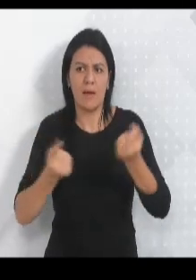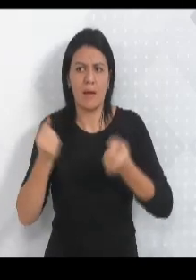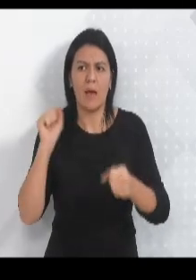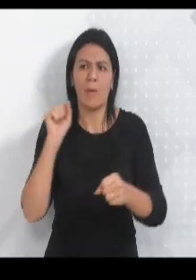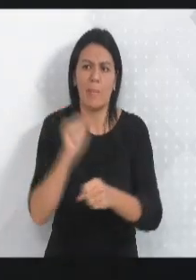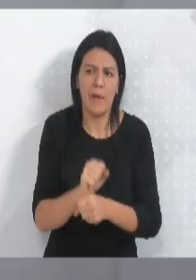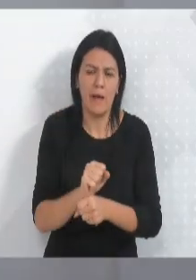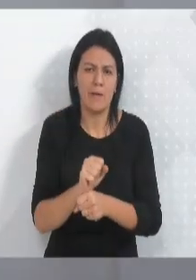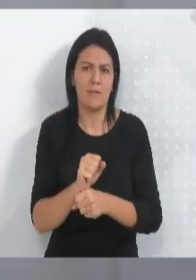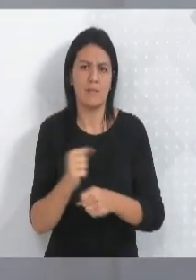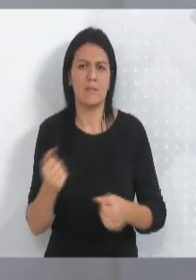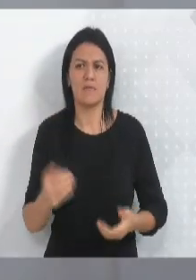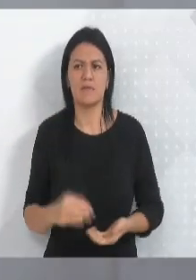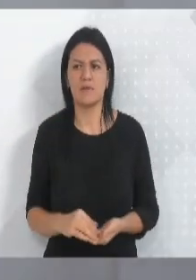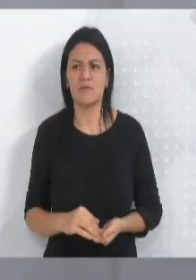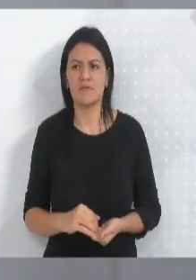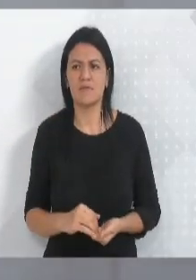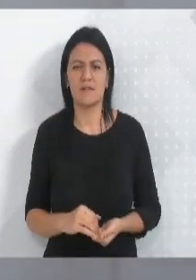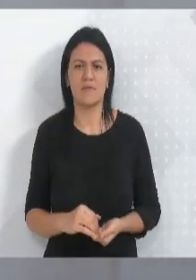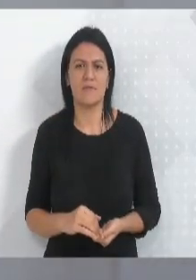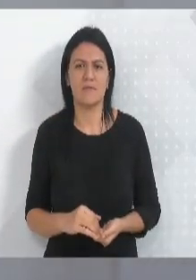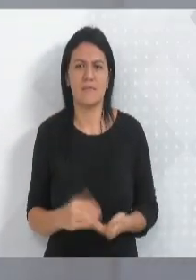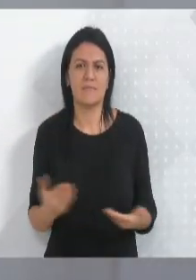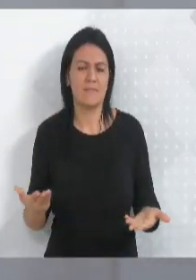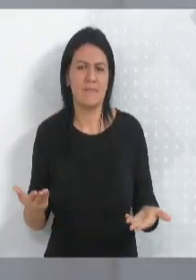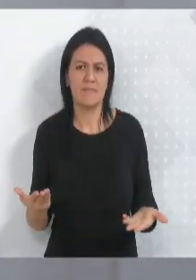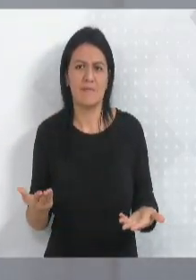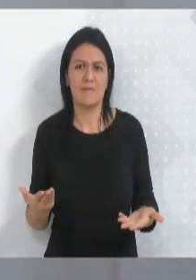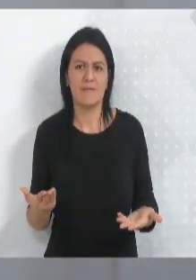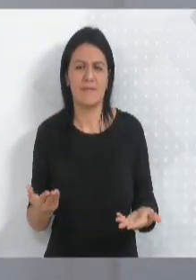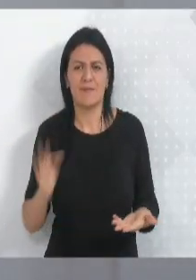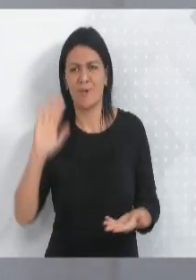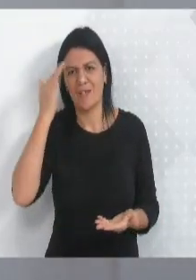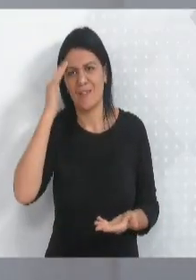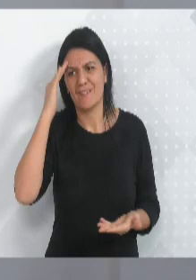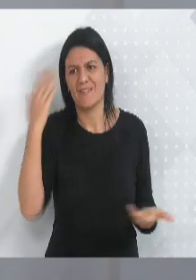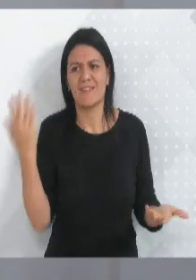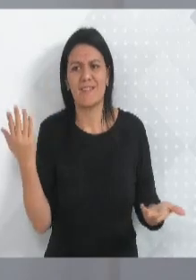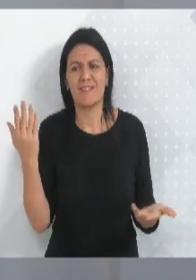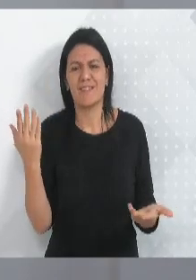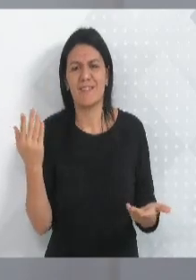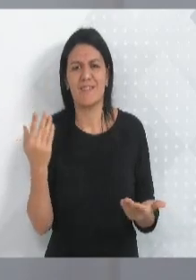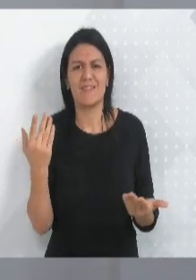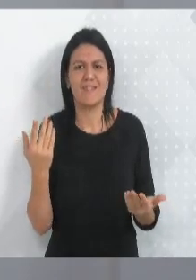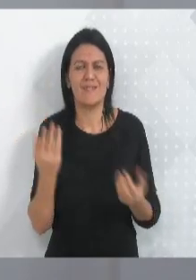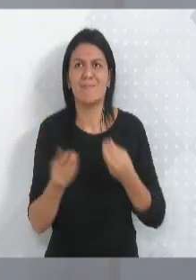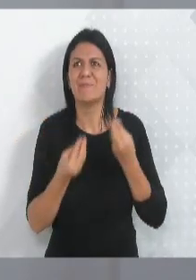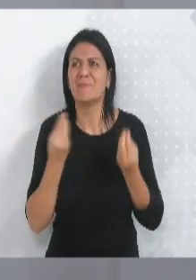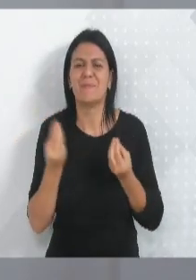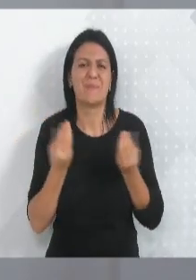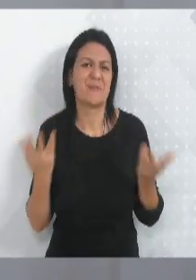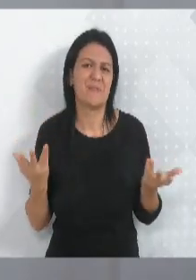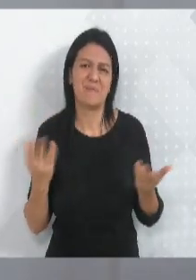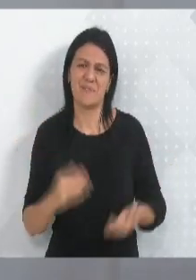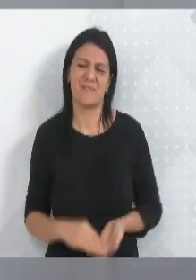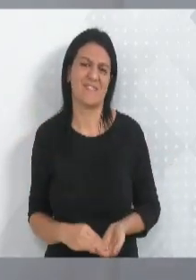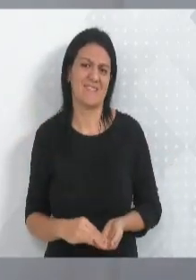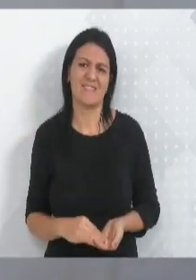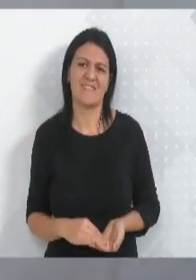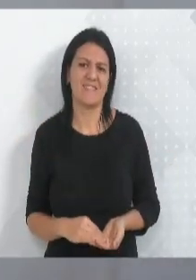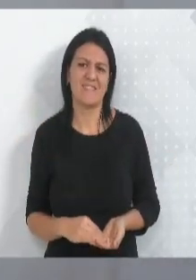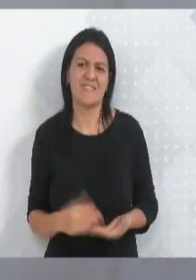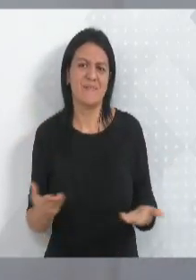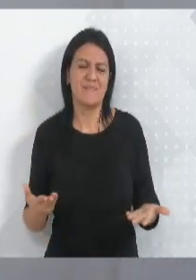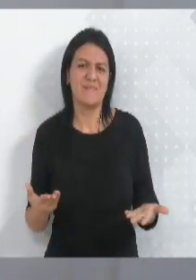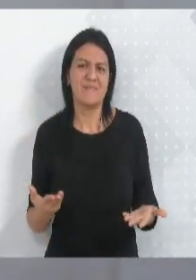ter que reduzir a velocidade para atravessar? Eu quero entender a lógica, eu preciso entender a lógica disso. Aí,